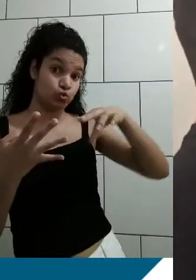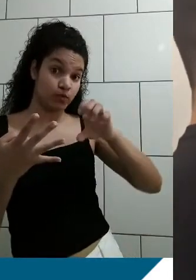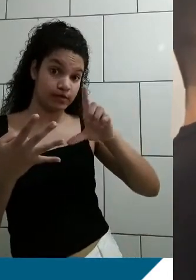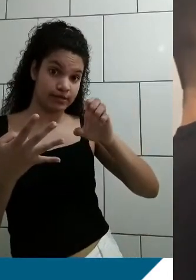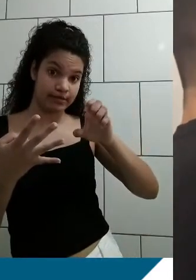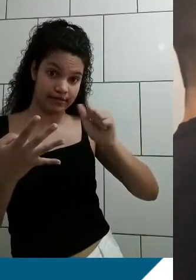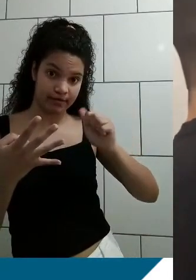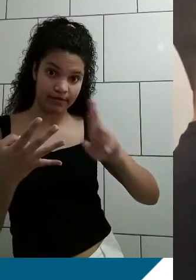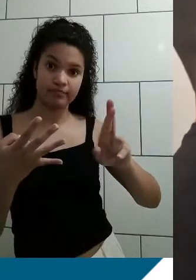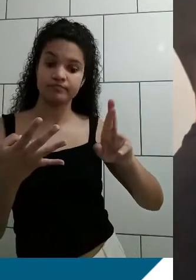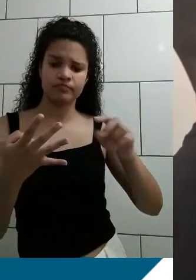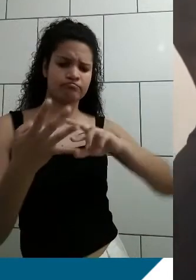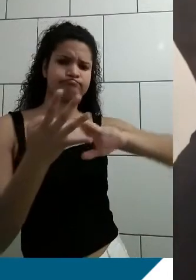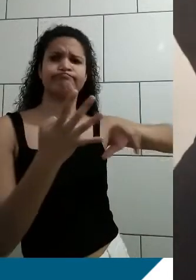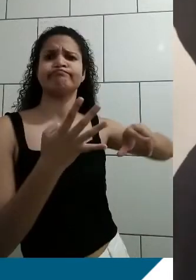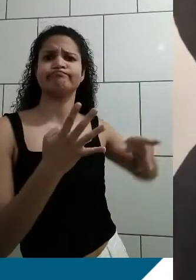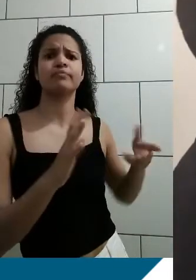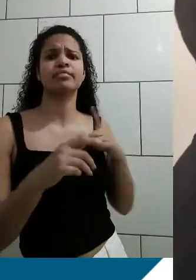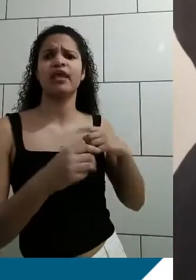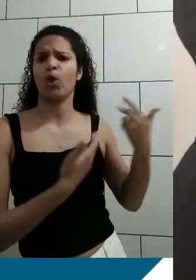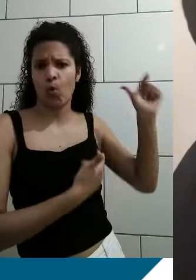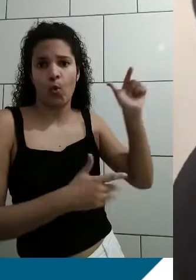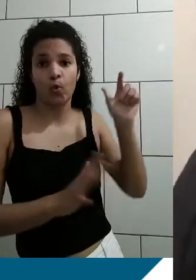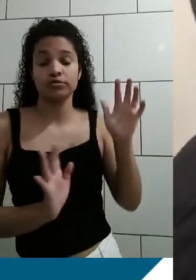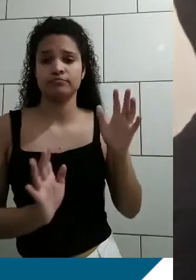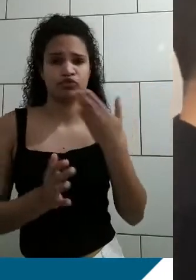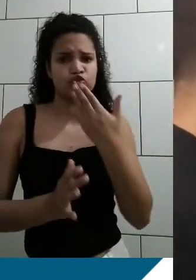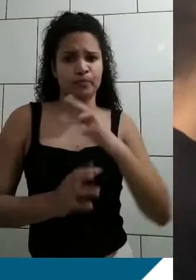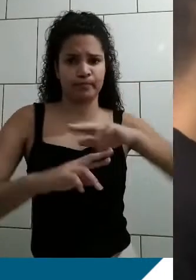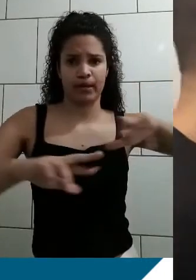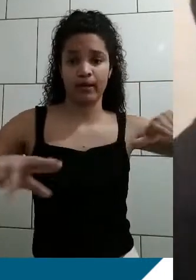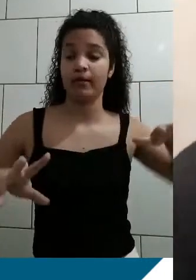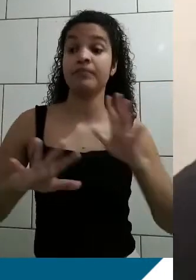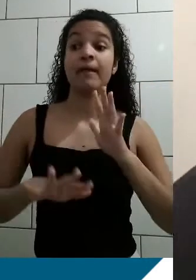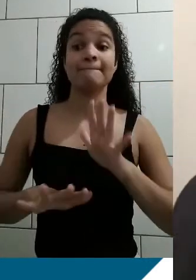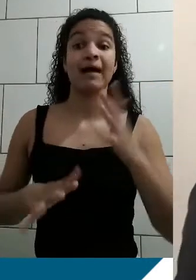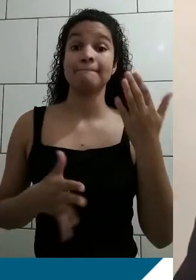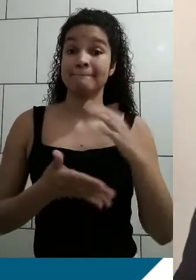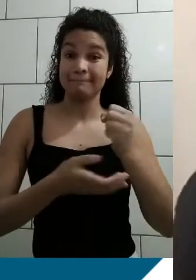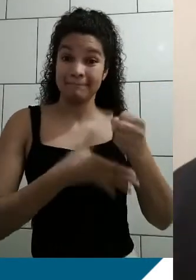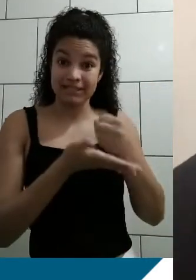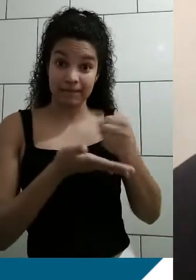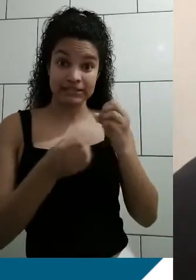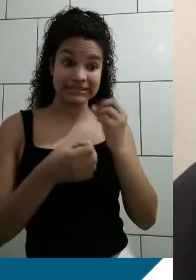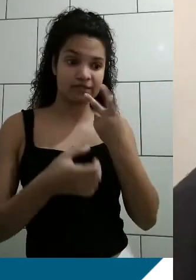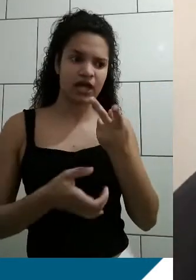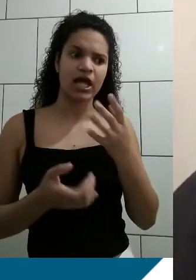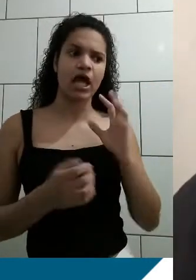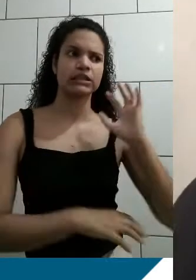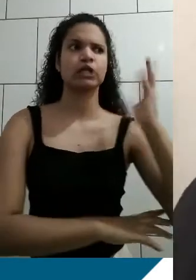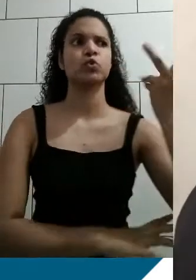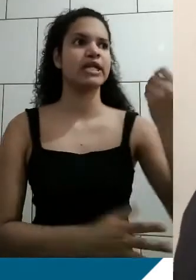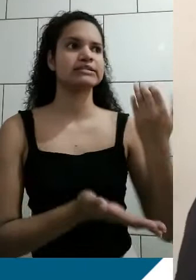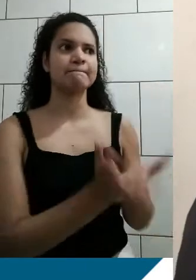eu falo nesse processo aqui de nada se cria, nada se perde, essa ideia permite nos